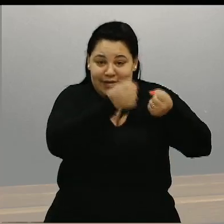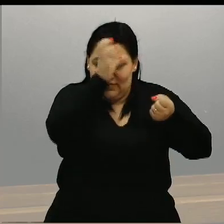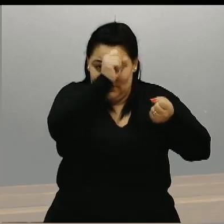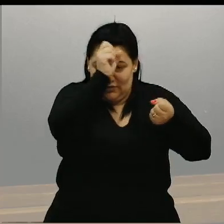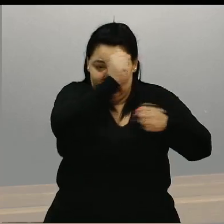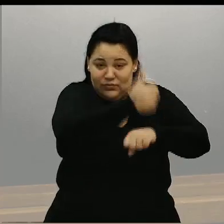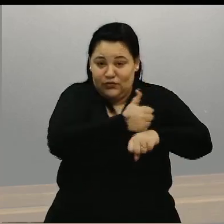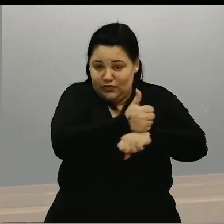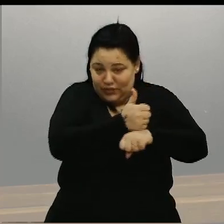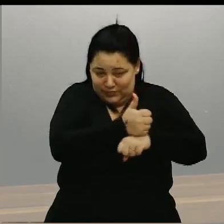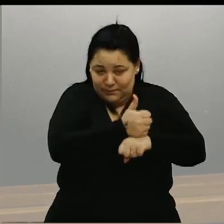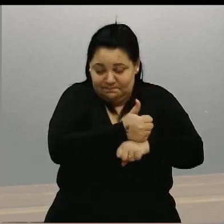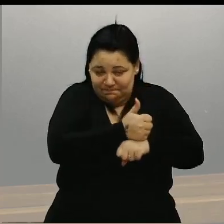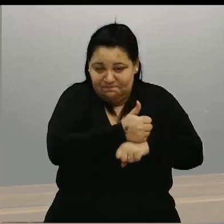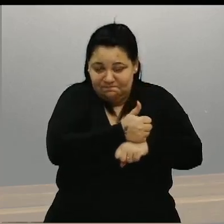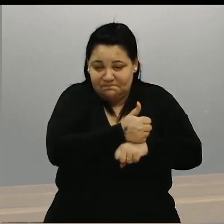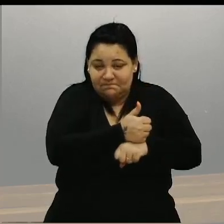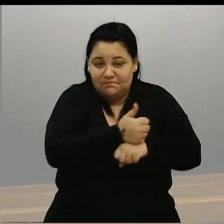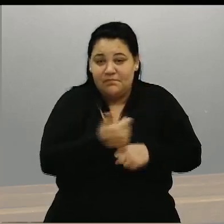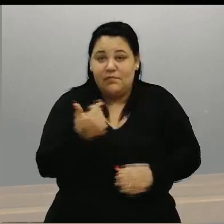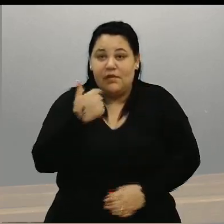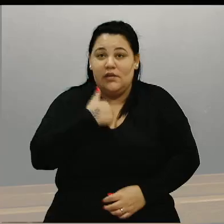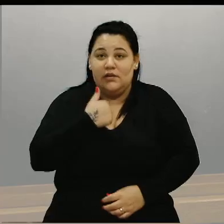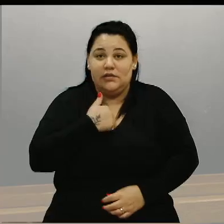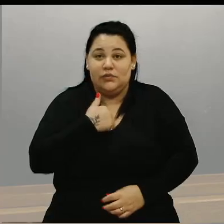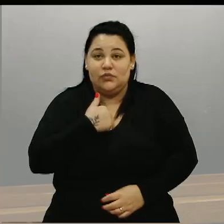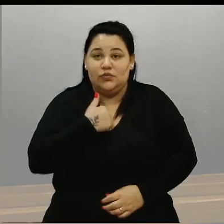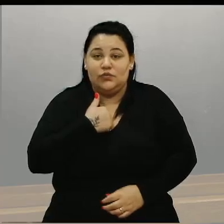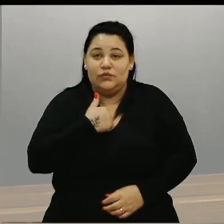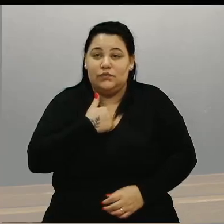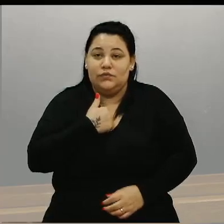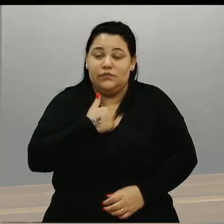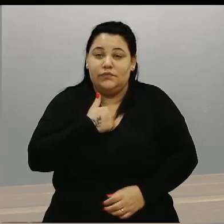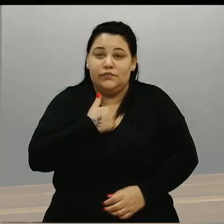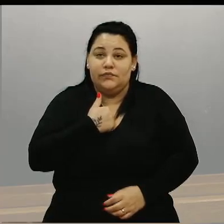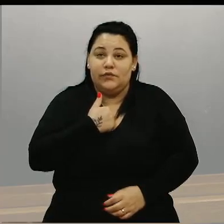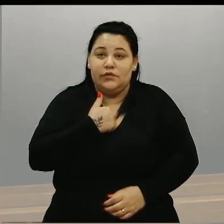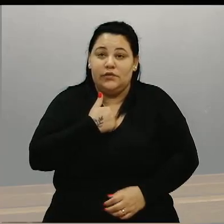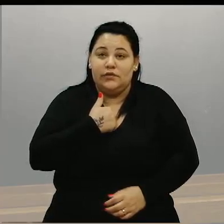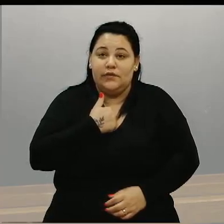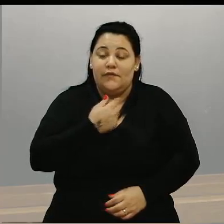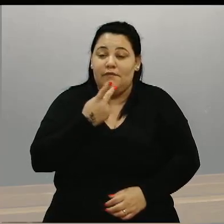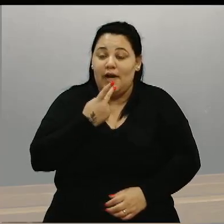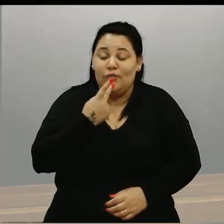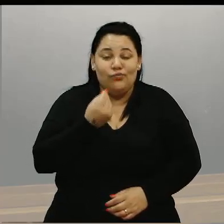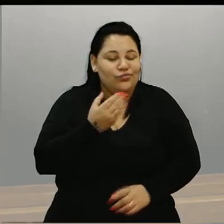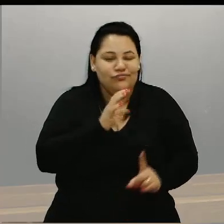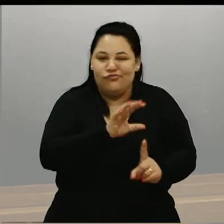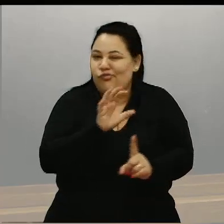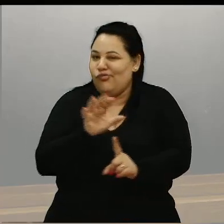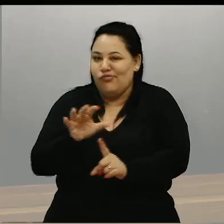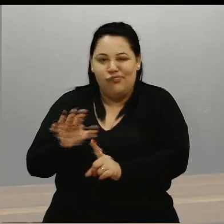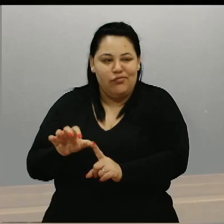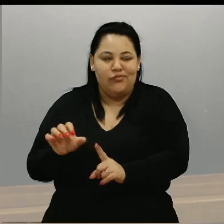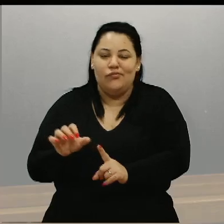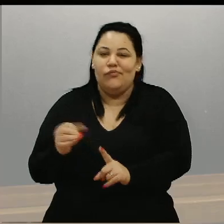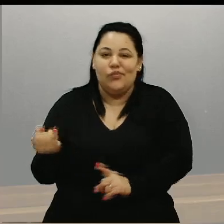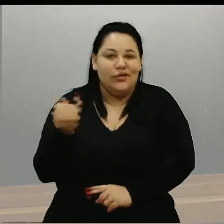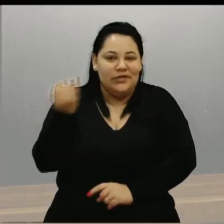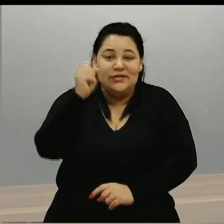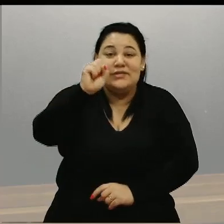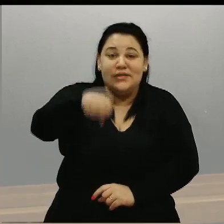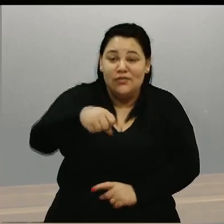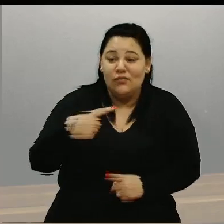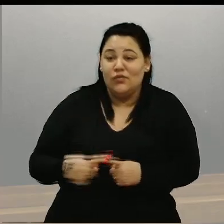profissional eh eu venho Trazendo com muita relevância porque esses jovens